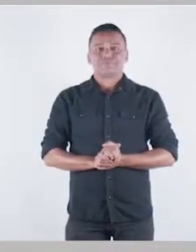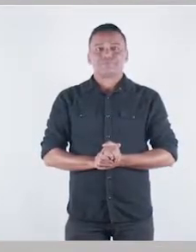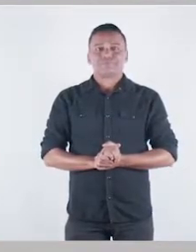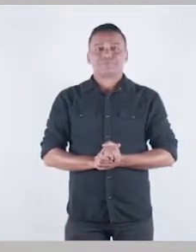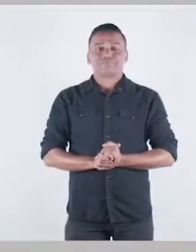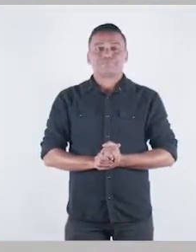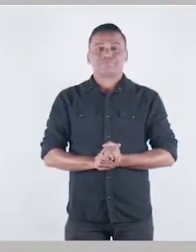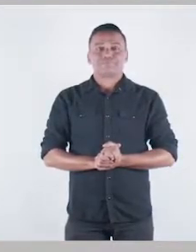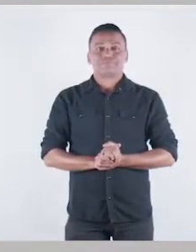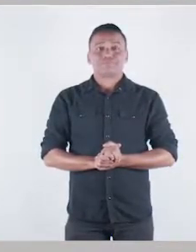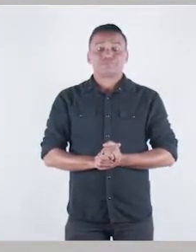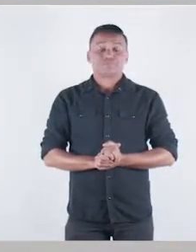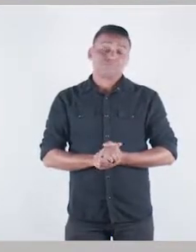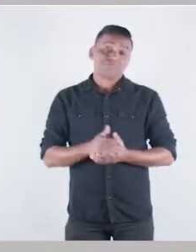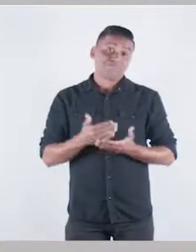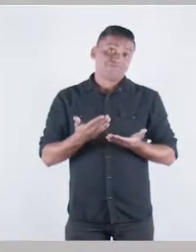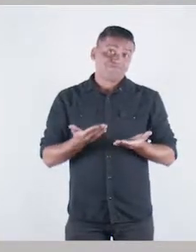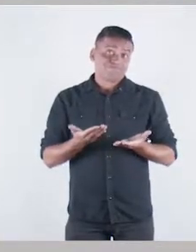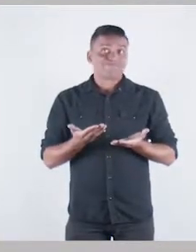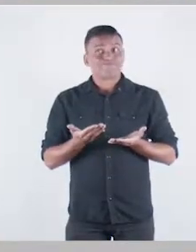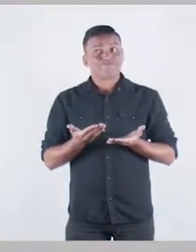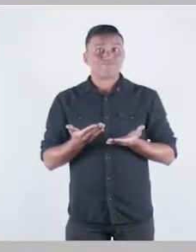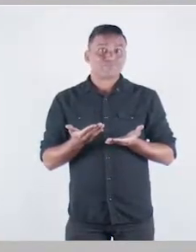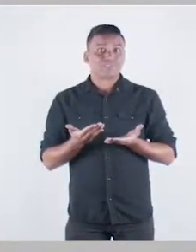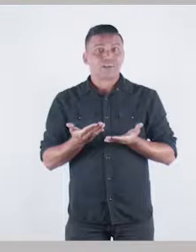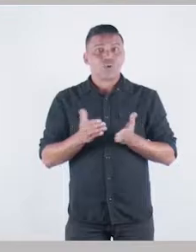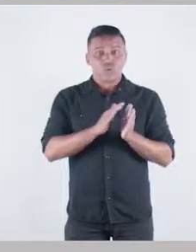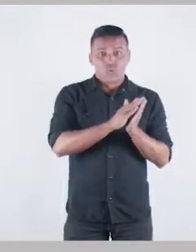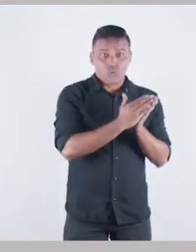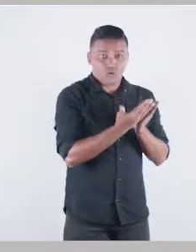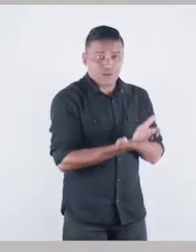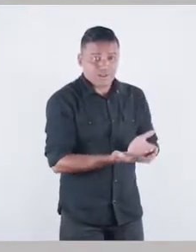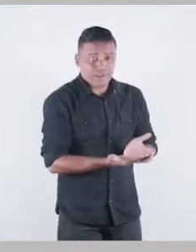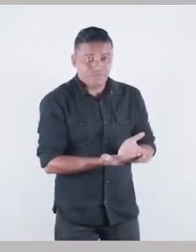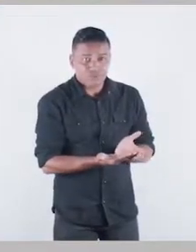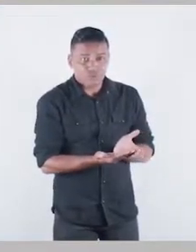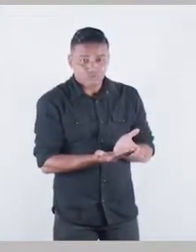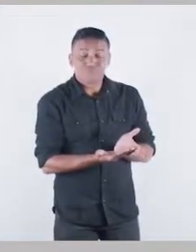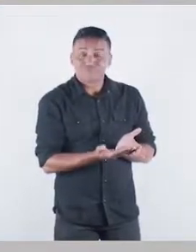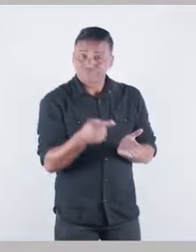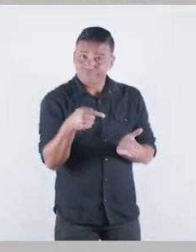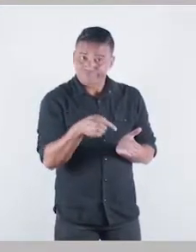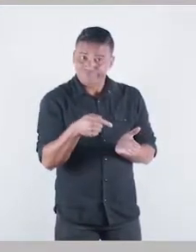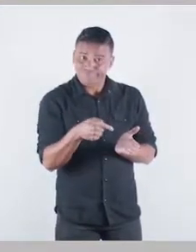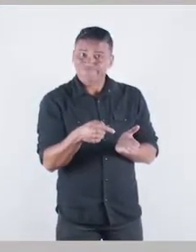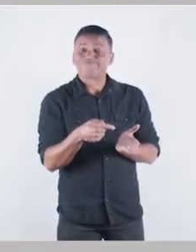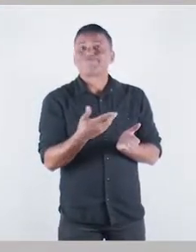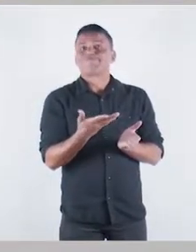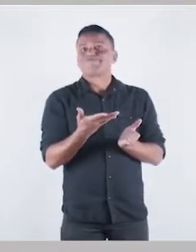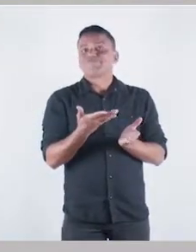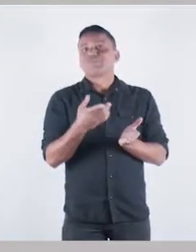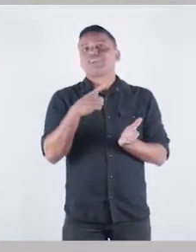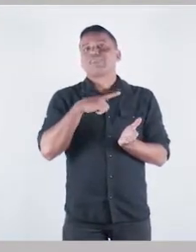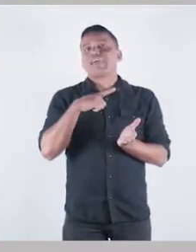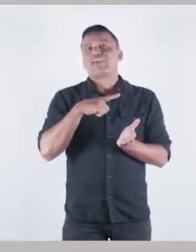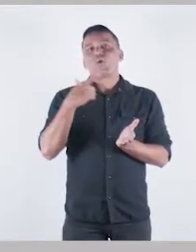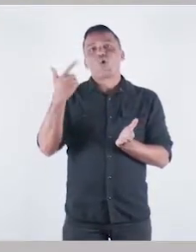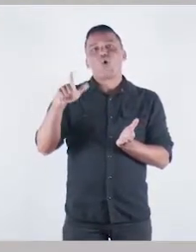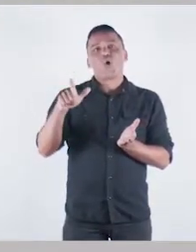Ainda dentro desse livro, tem um outro